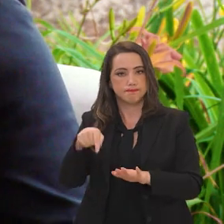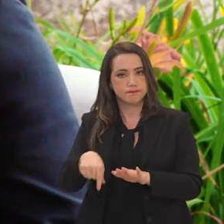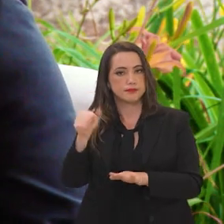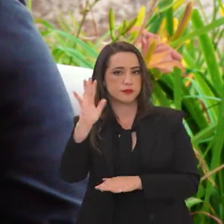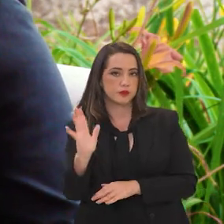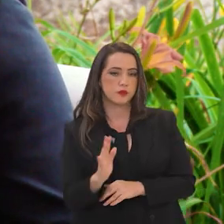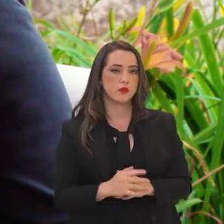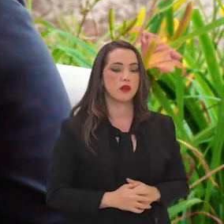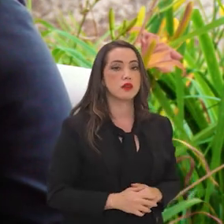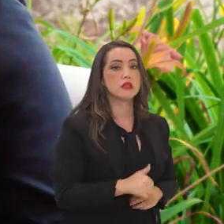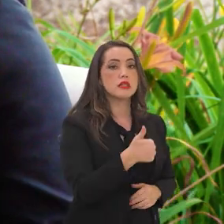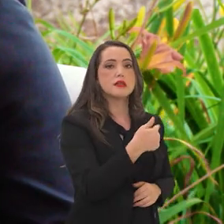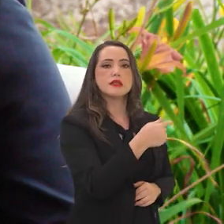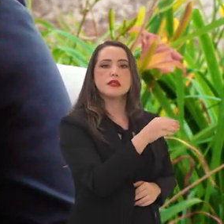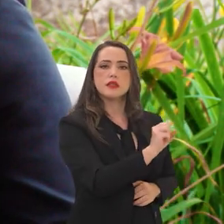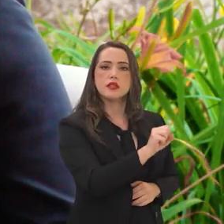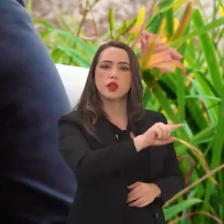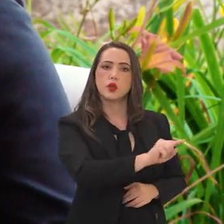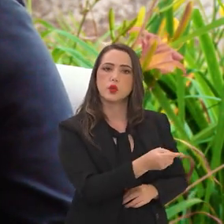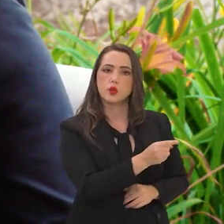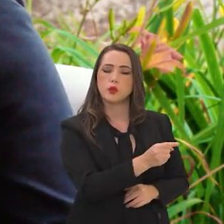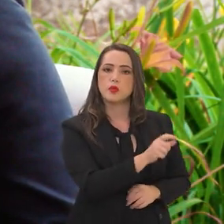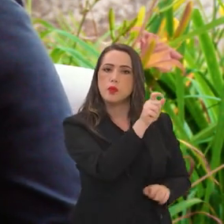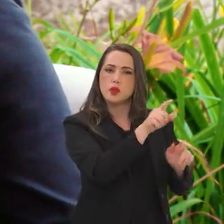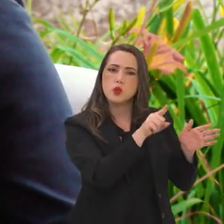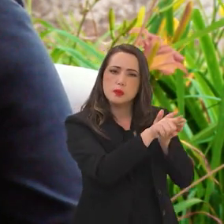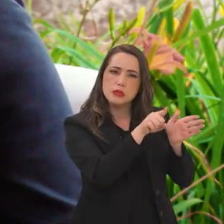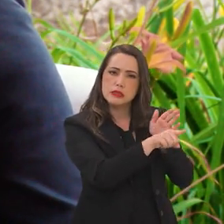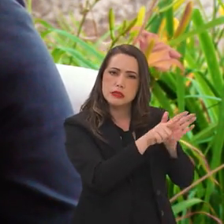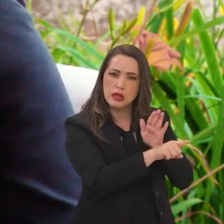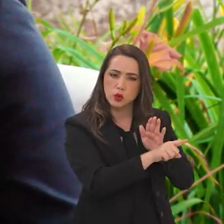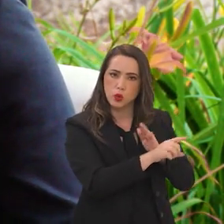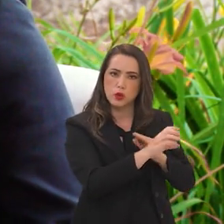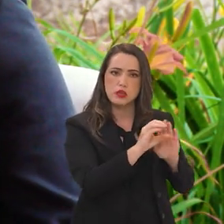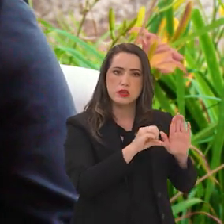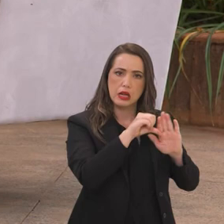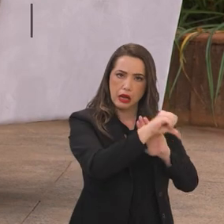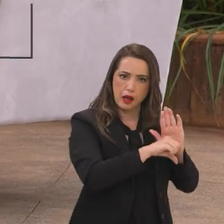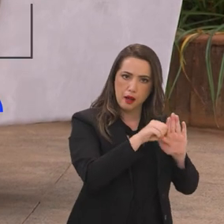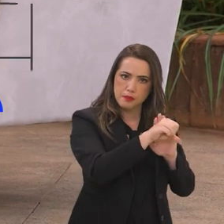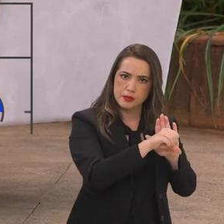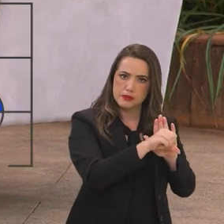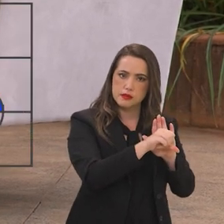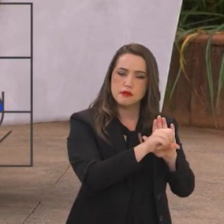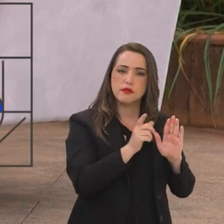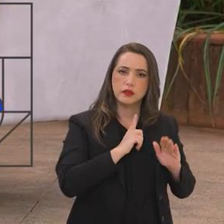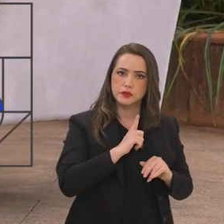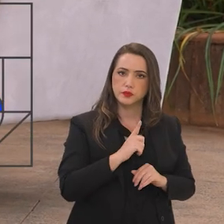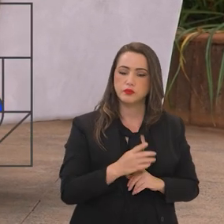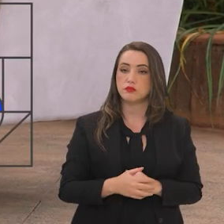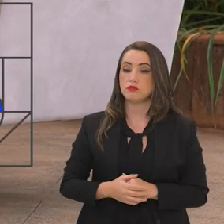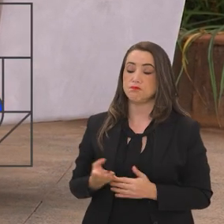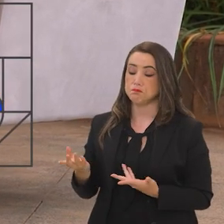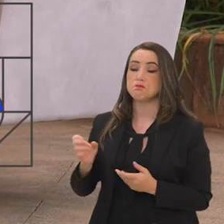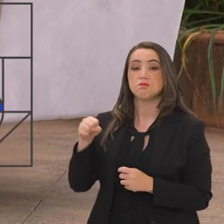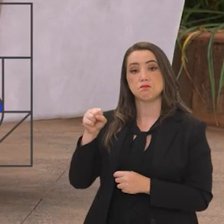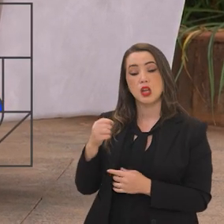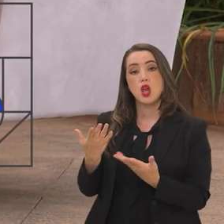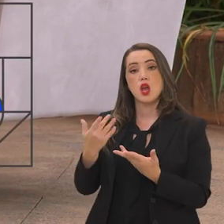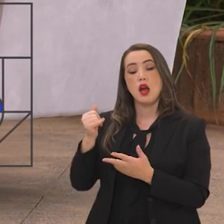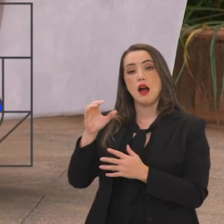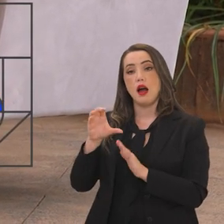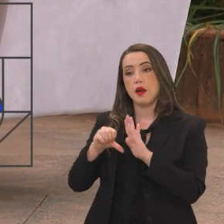178 mil pesquisadores abrangidos pela Caps no Brasil e no exterior a Caps ela atende não só os programas de